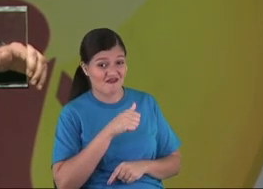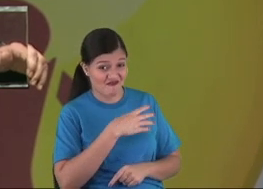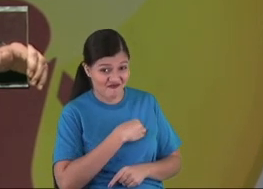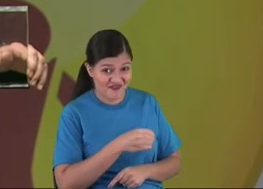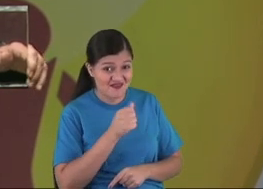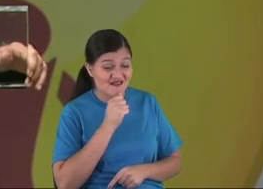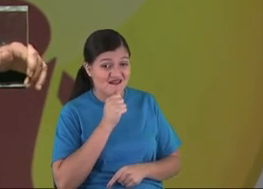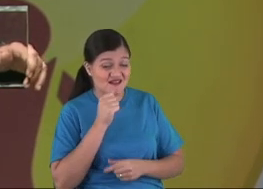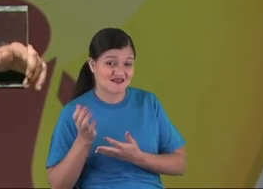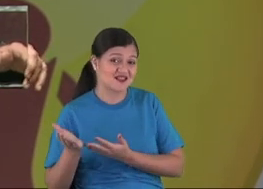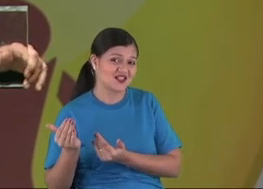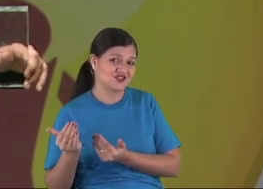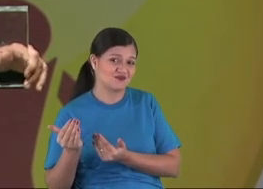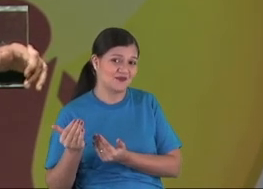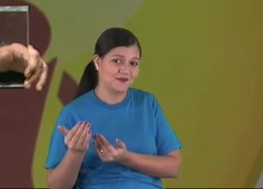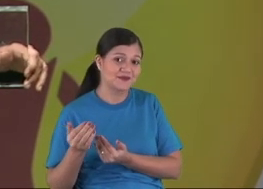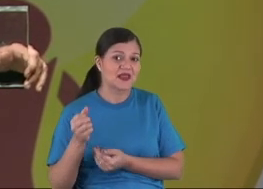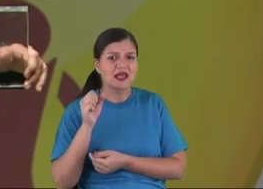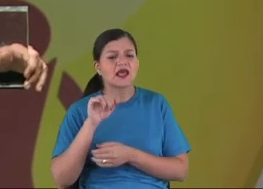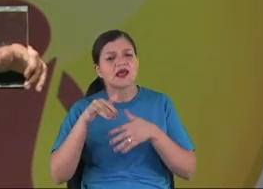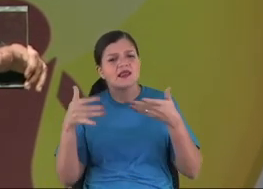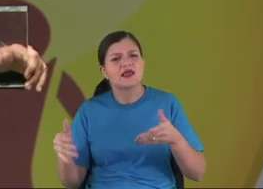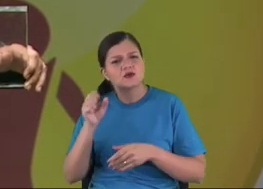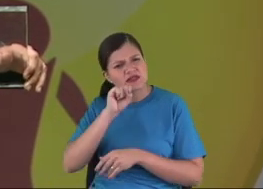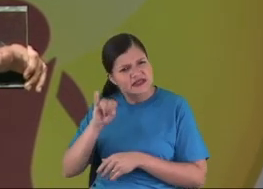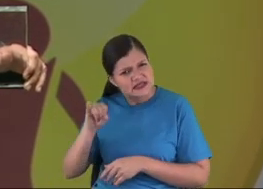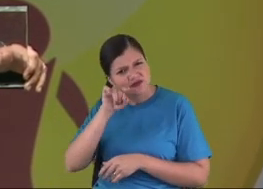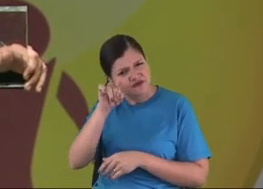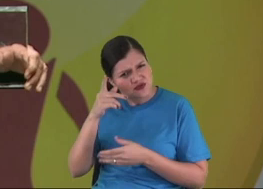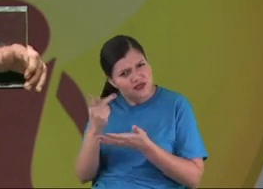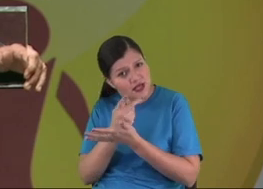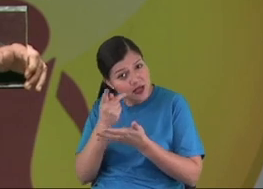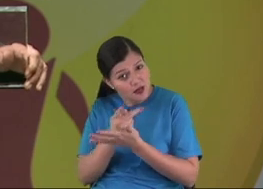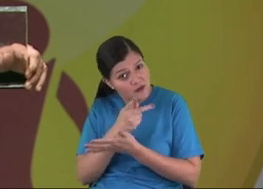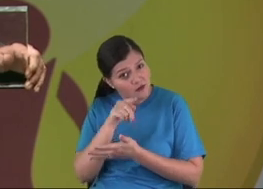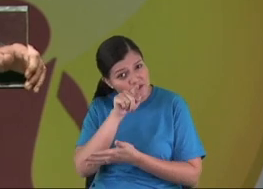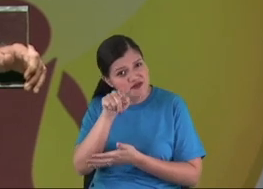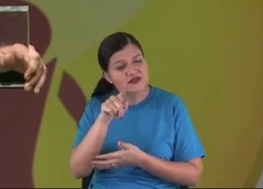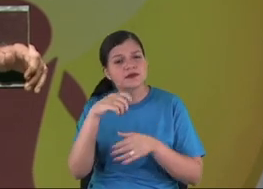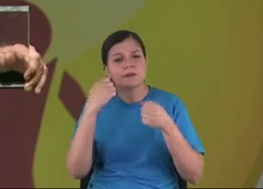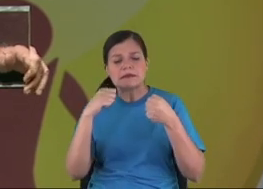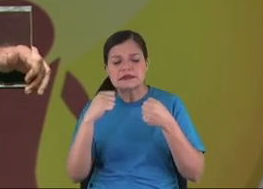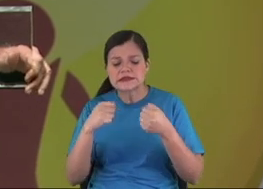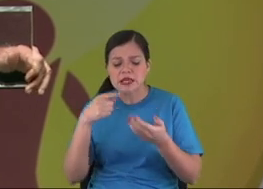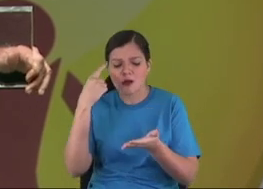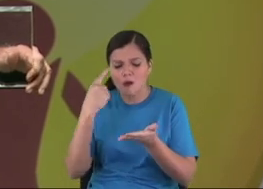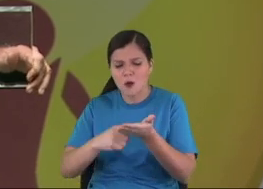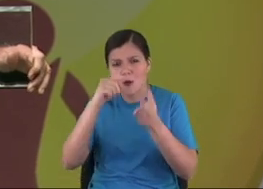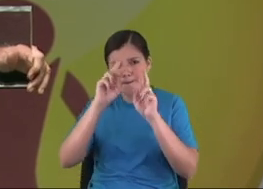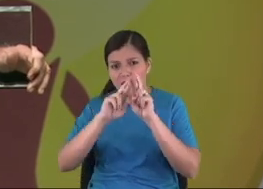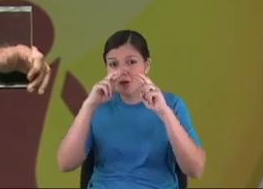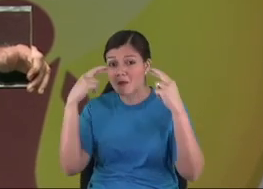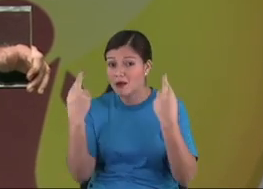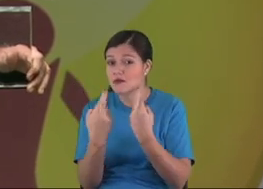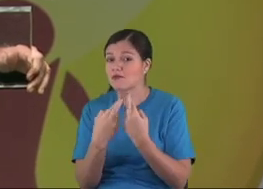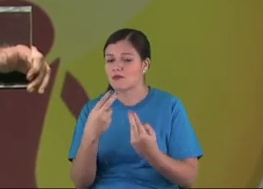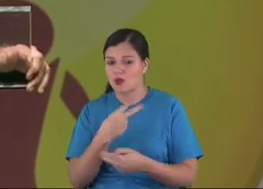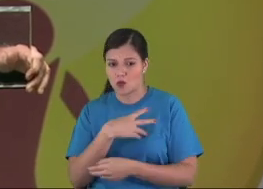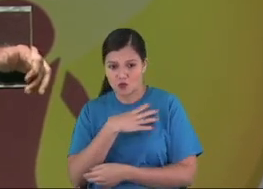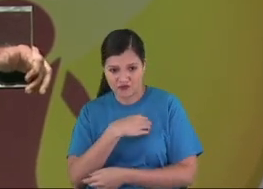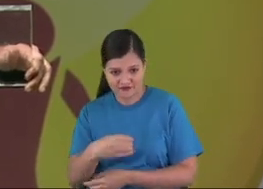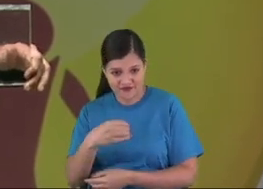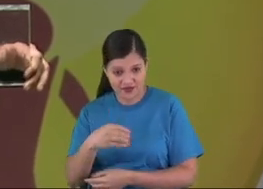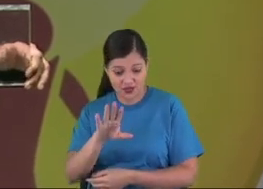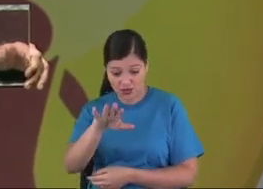Então, se você errou nisso aí, pai, você precisa marcar uma reunião com seus filhos, chegar em casa e dizer, olha, eu pequei